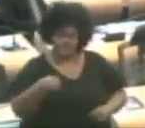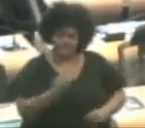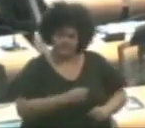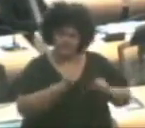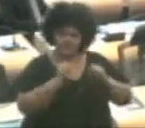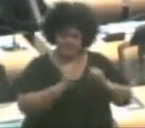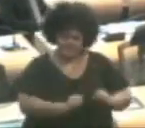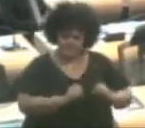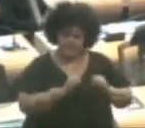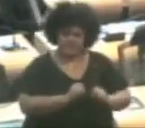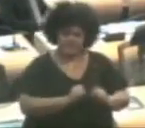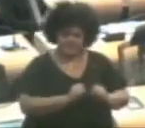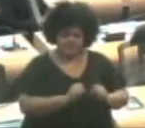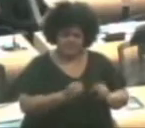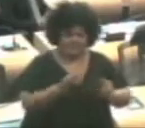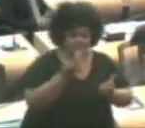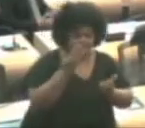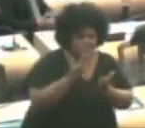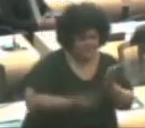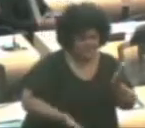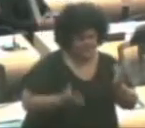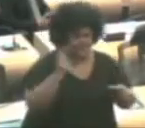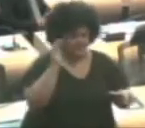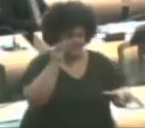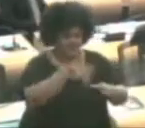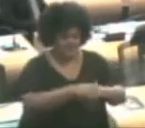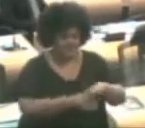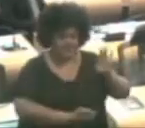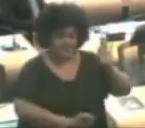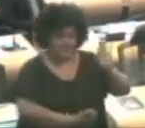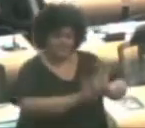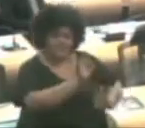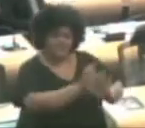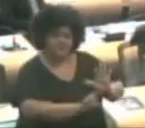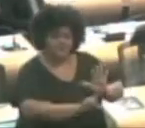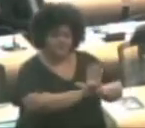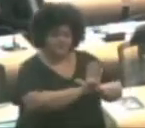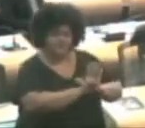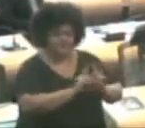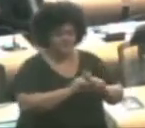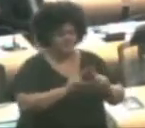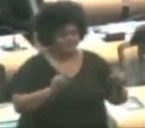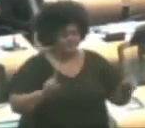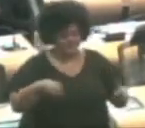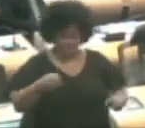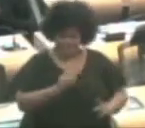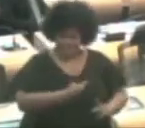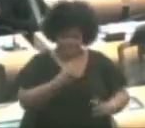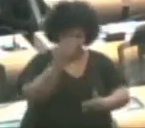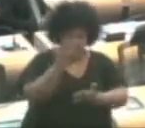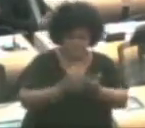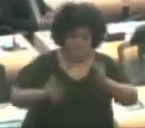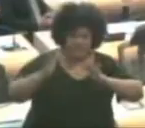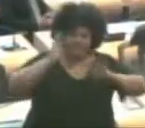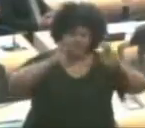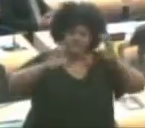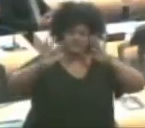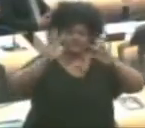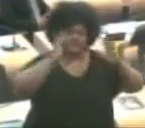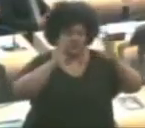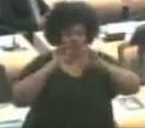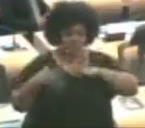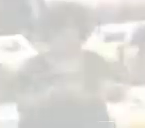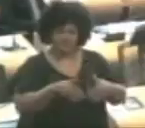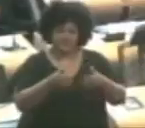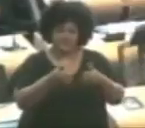podemos até derrotar no voto um projeto de lei, mas não vamos derrotar um sonho por um